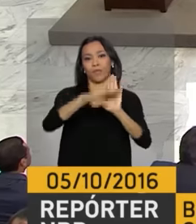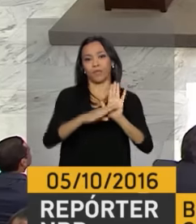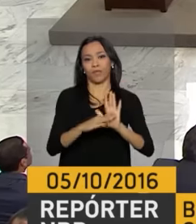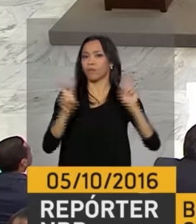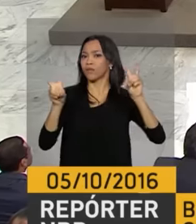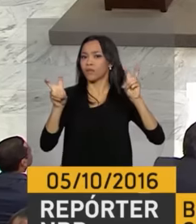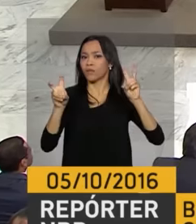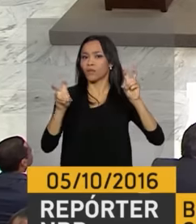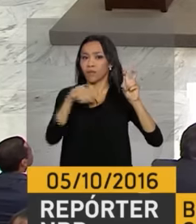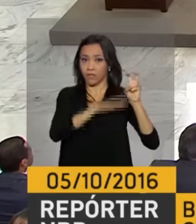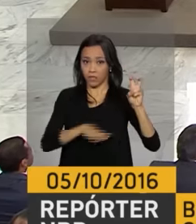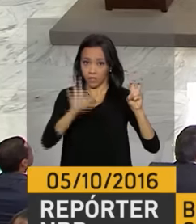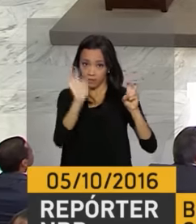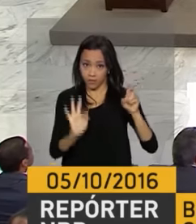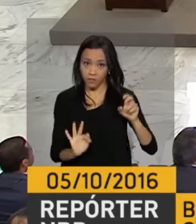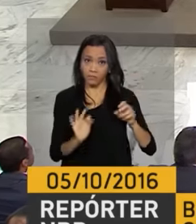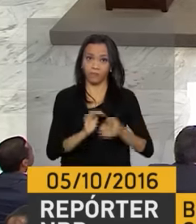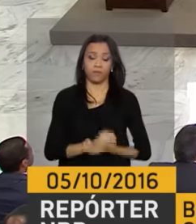Feliz.